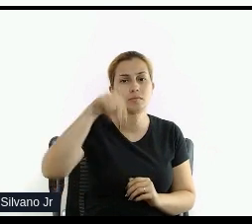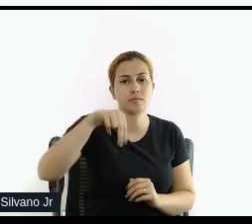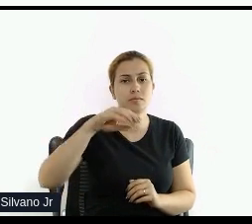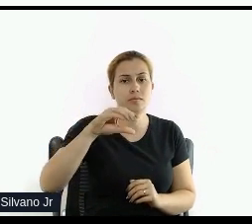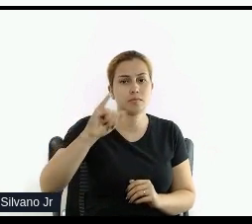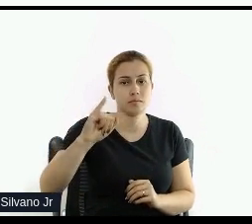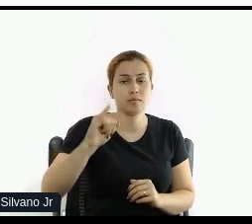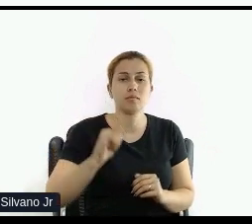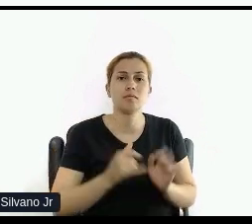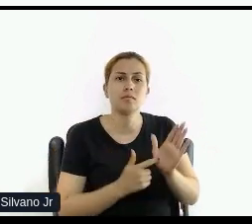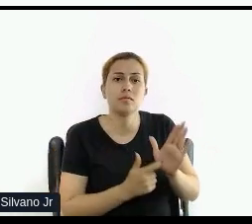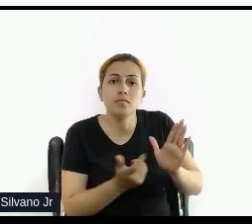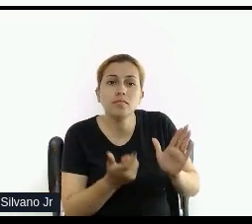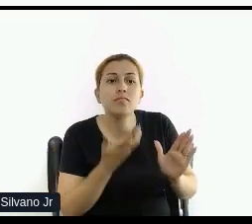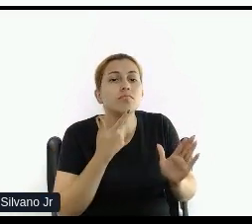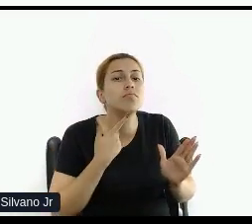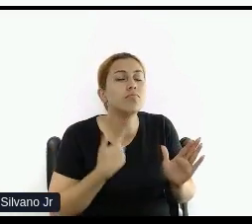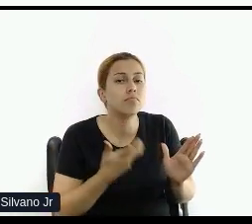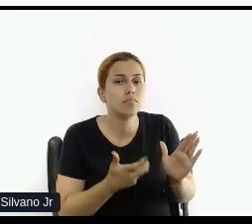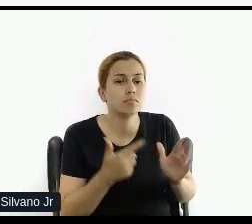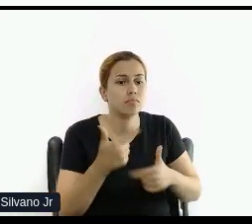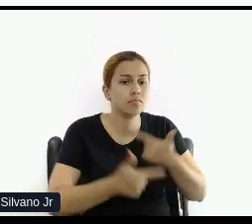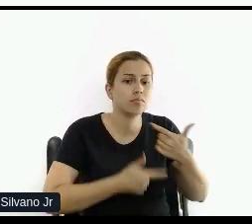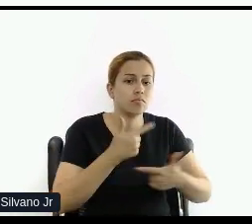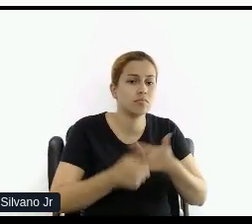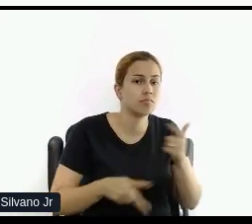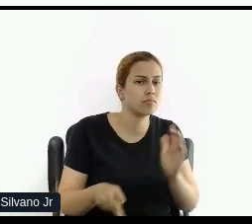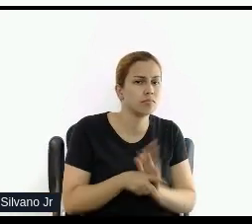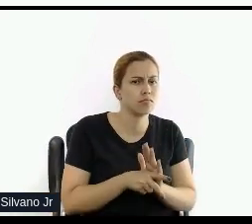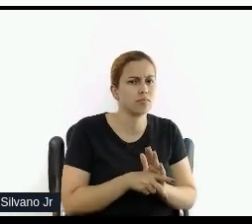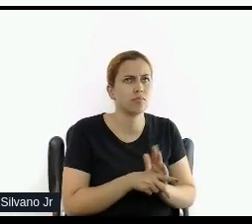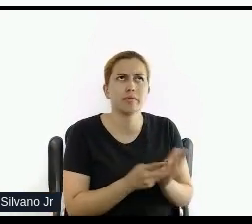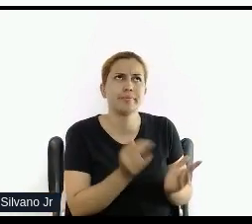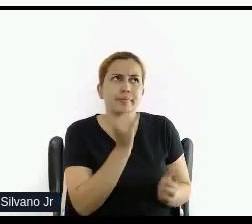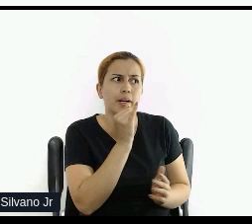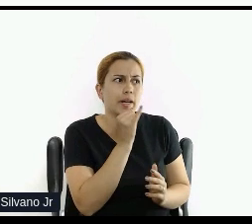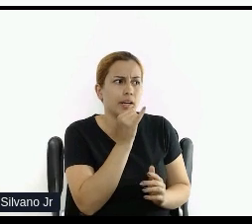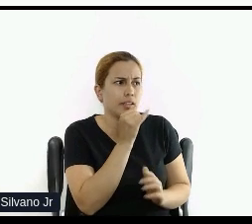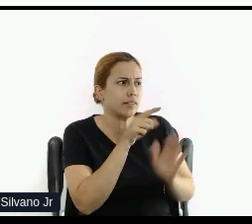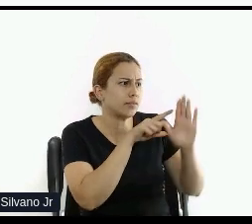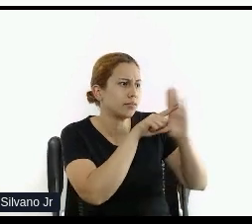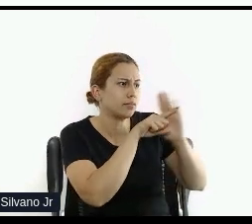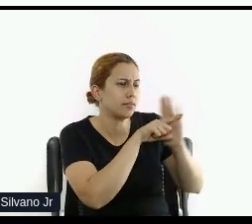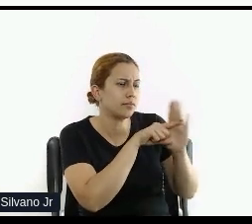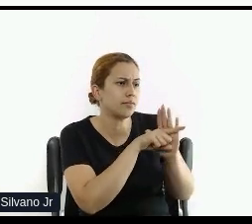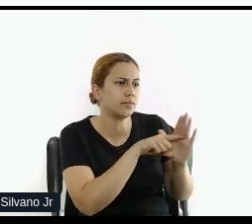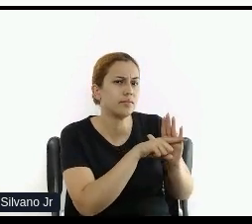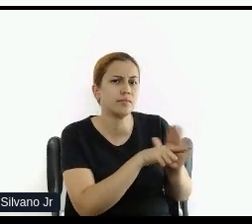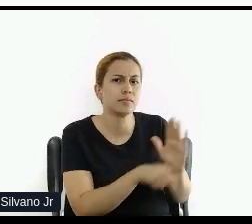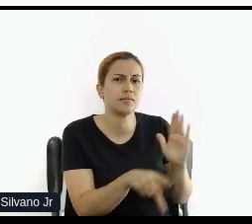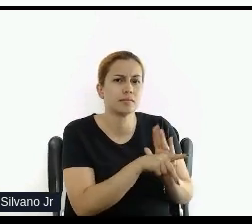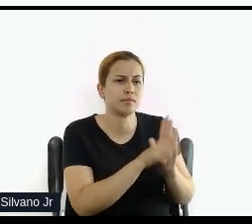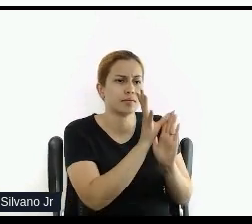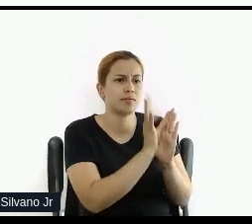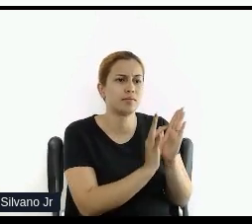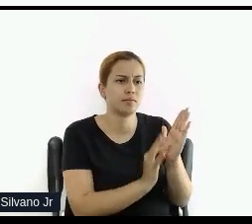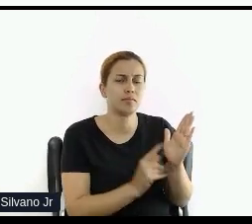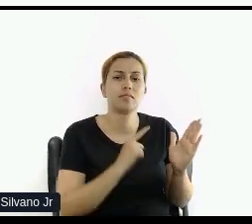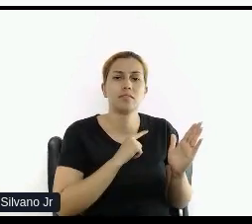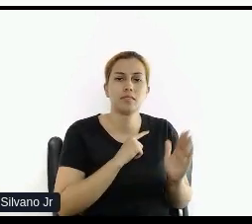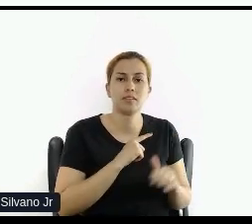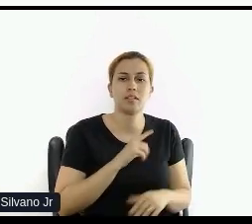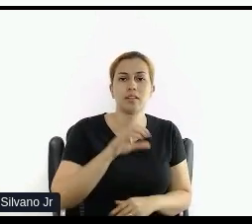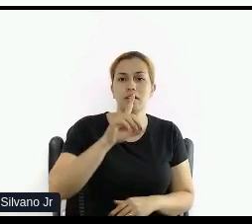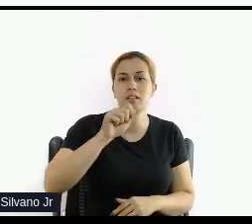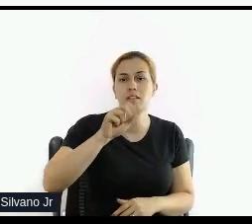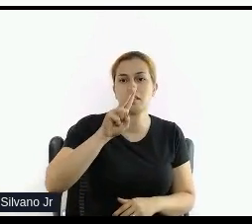vocês querem trabalhar especificamente com a parte de revisão de código, por exemplo, tem um modelo que é o DaVinci Codex, que ele é específico para a parte de